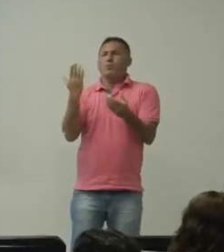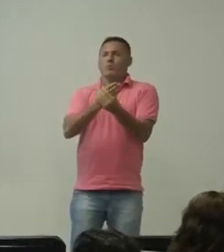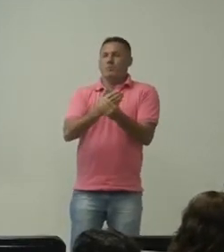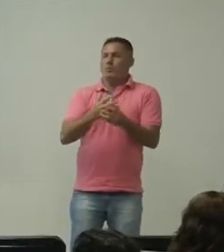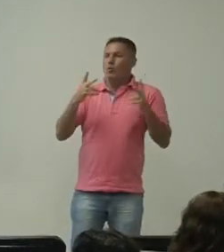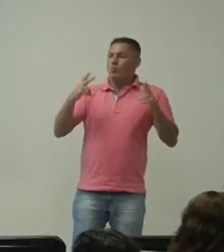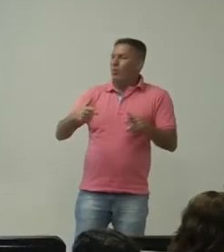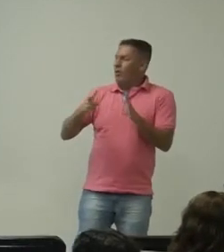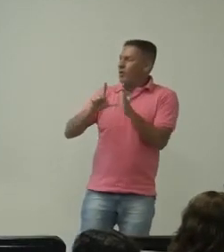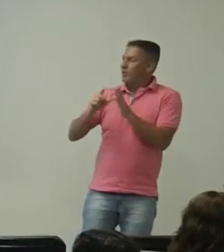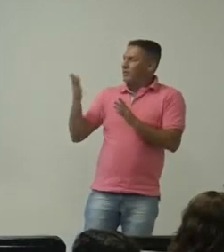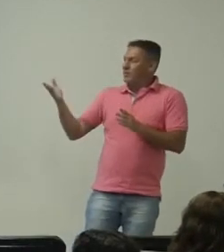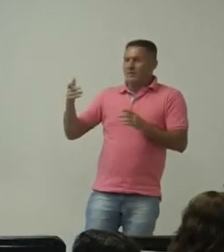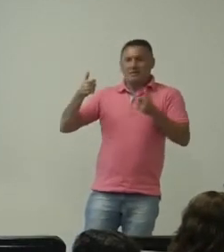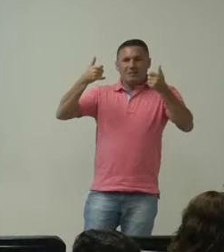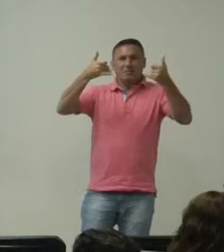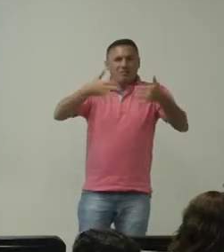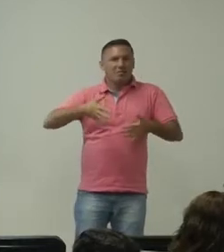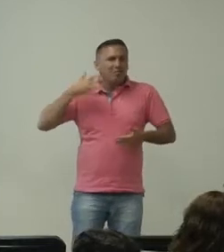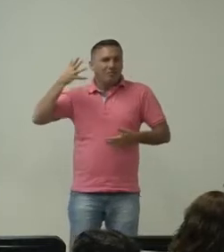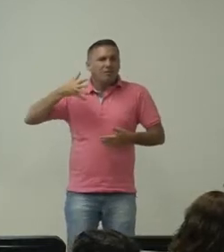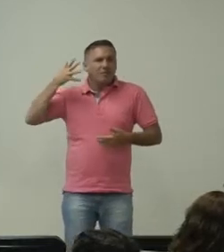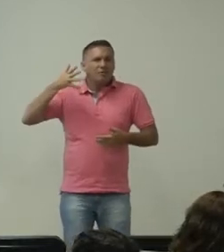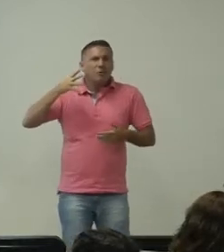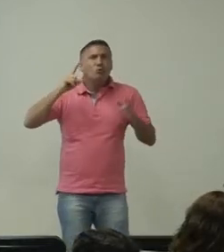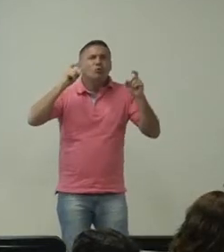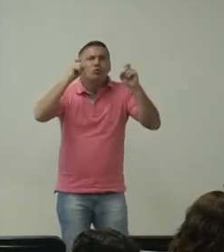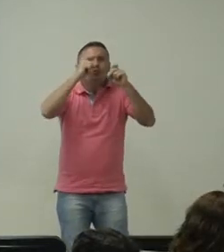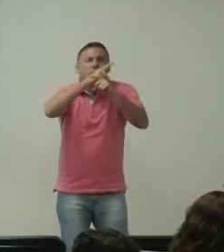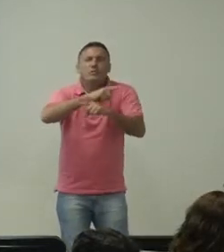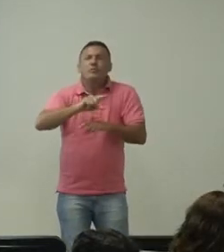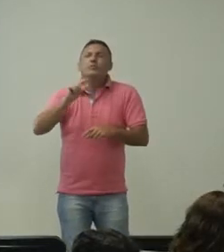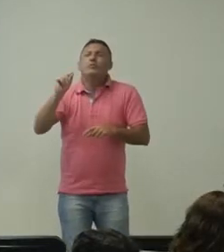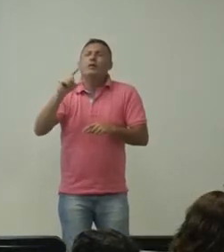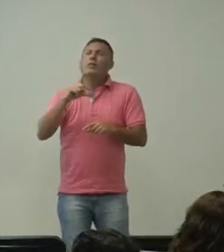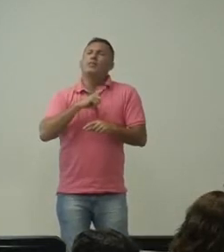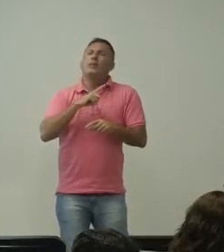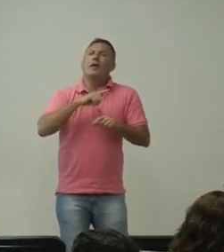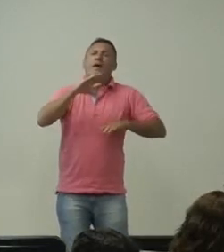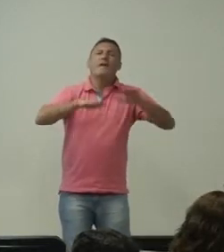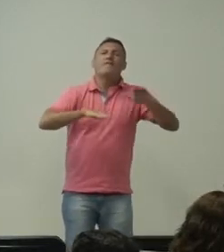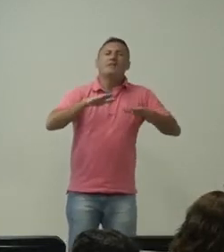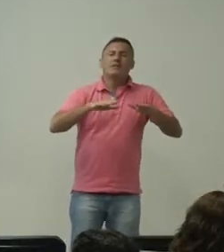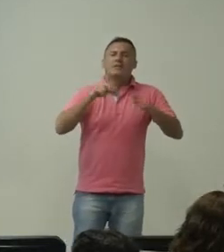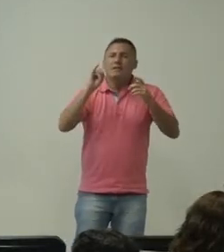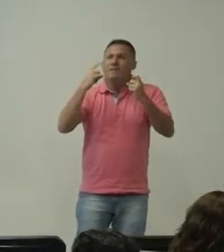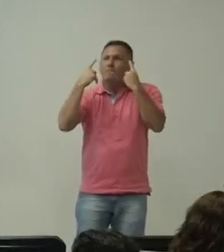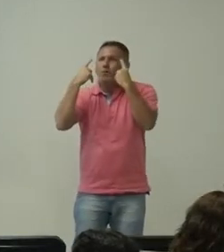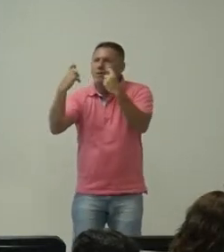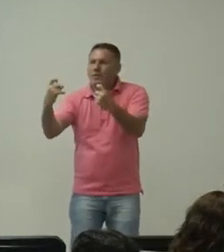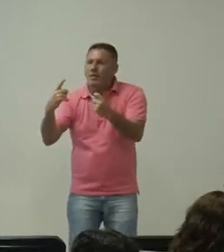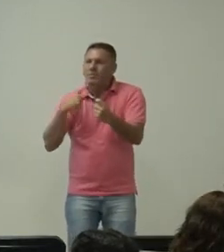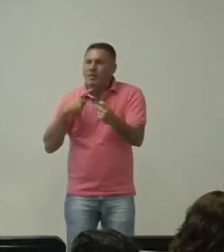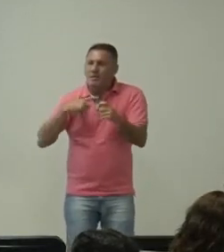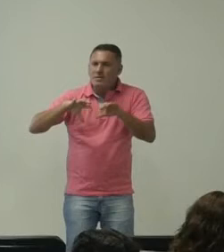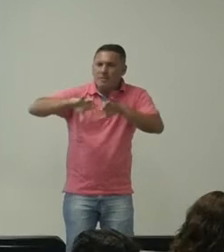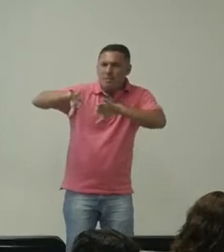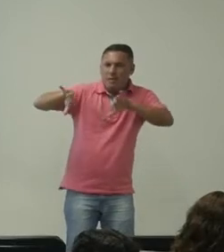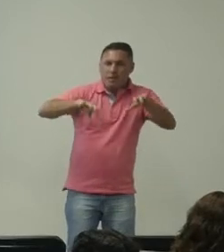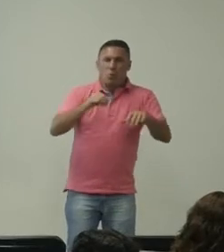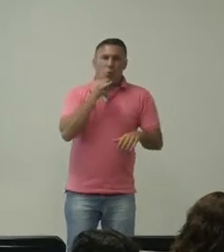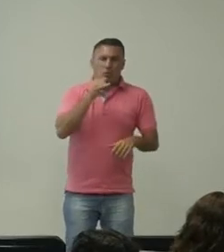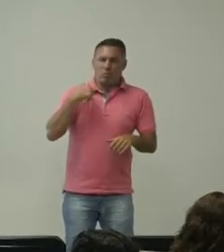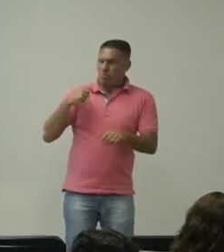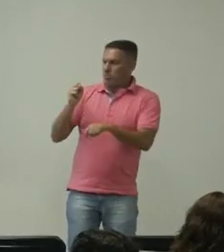Emily alertaram, dificilmente um tipo de violência ela vem sozinha. Eu estou trabalhando